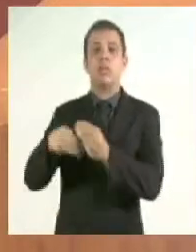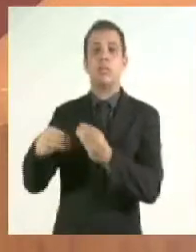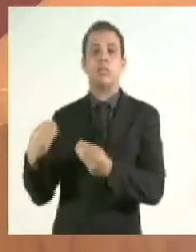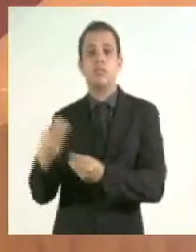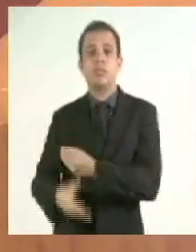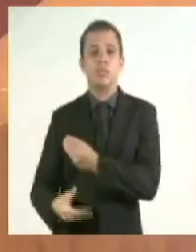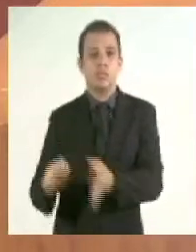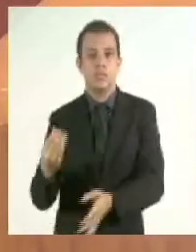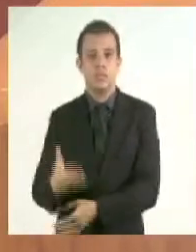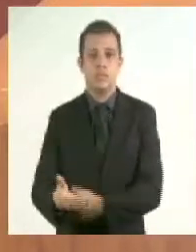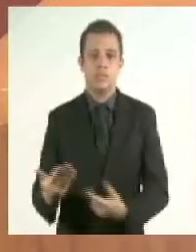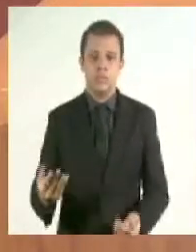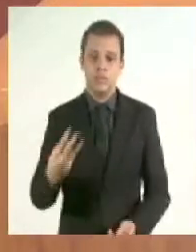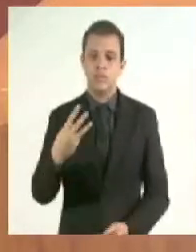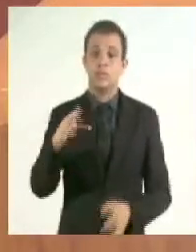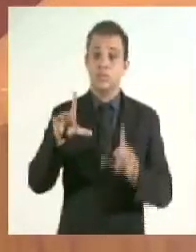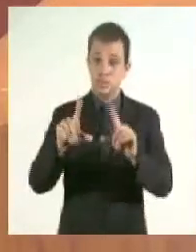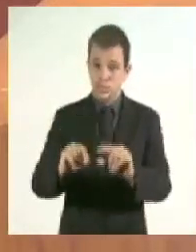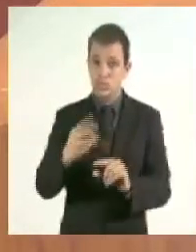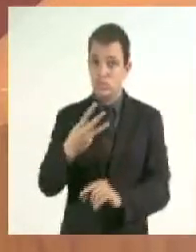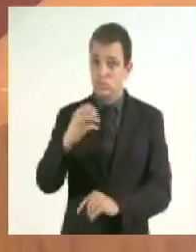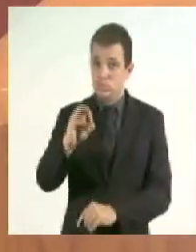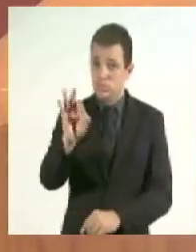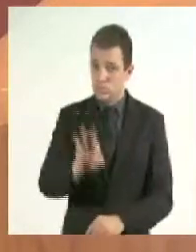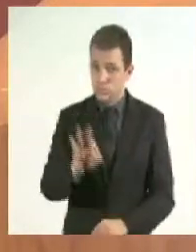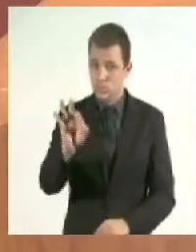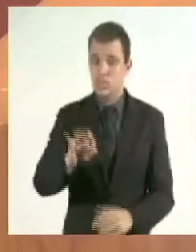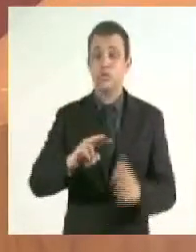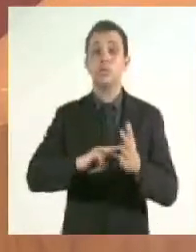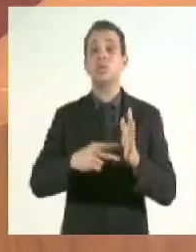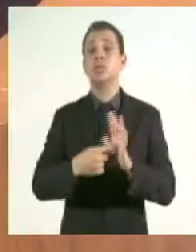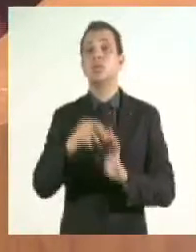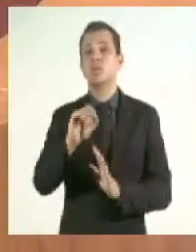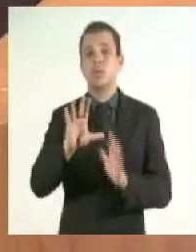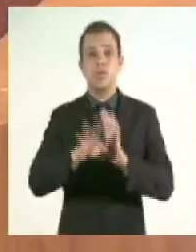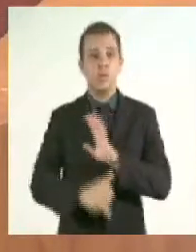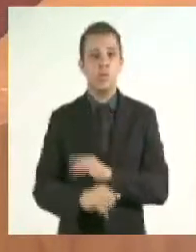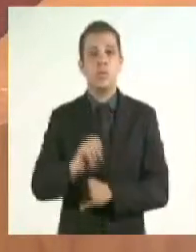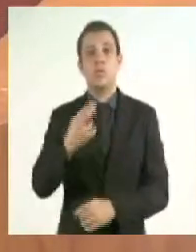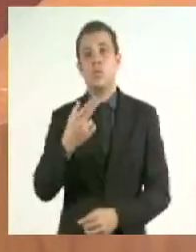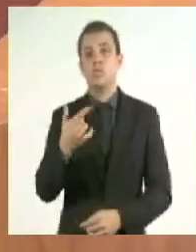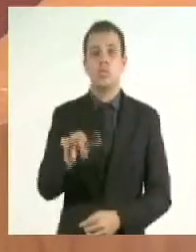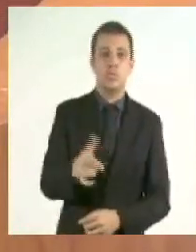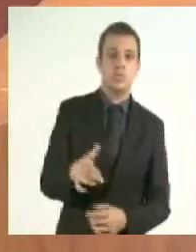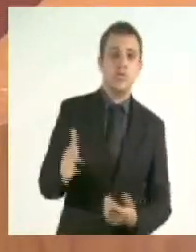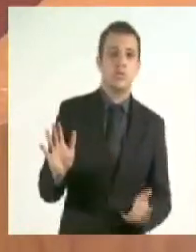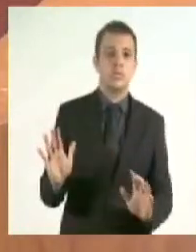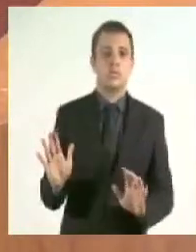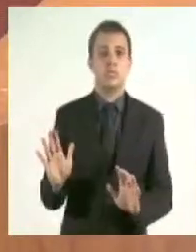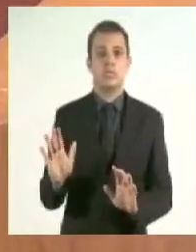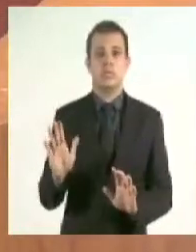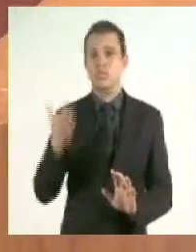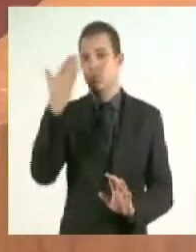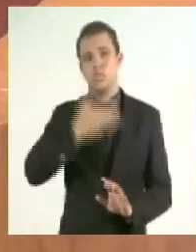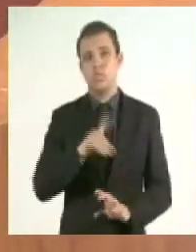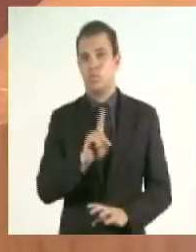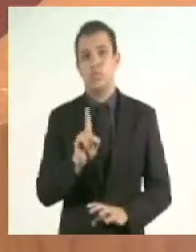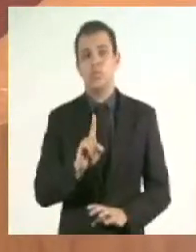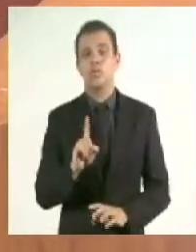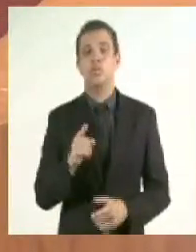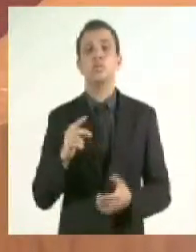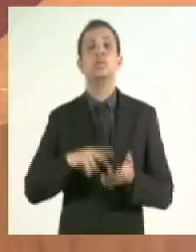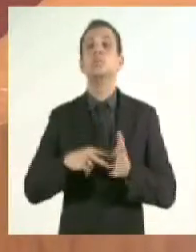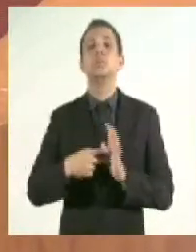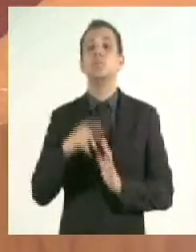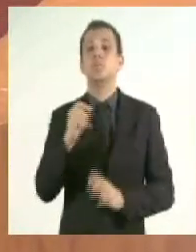em 30% não quer dizer que teve corrupção ou não. Quer dizer que o governo está pagando para ver se ele consegue fazer